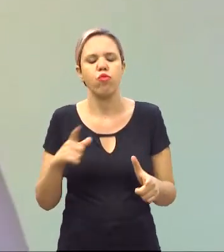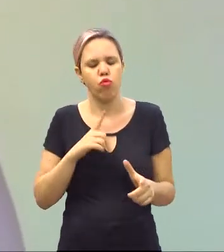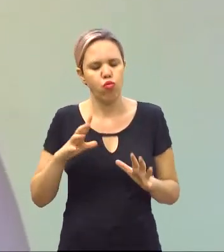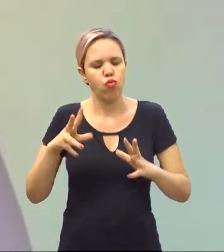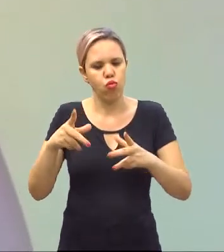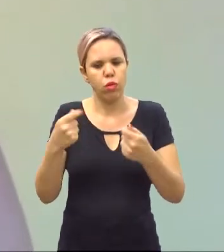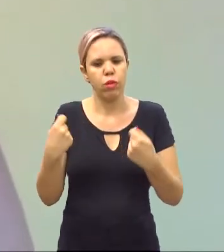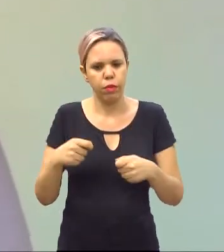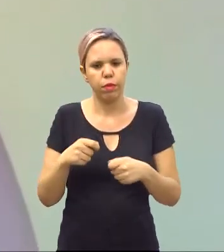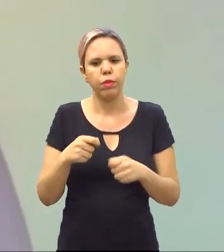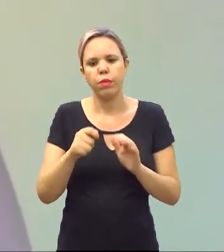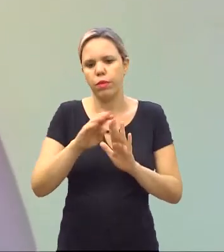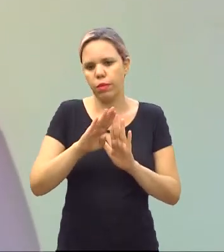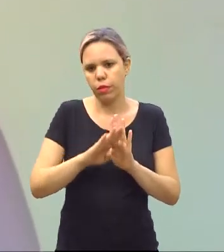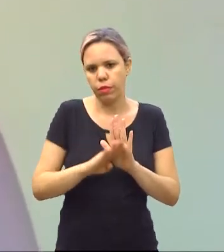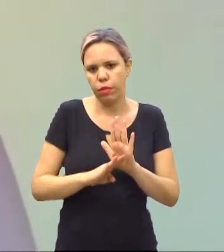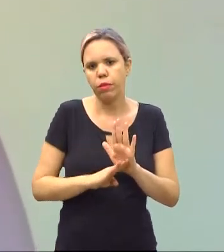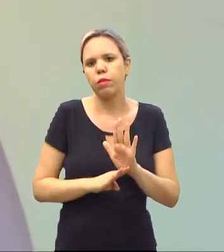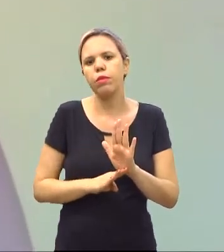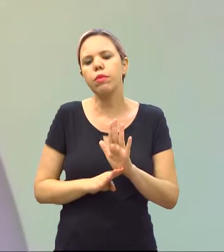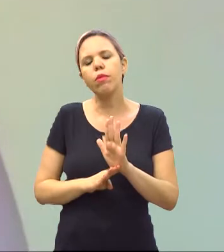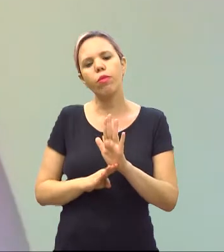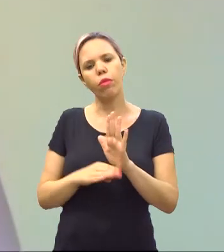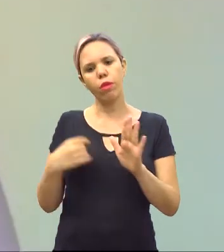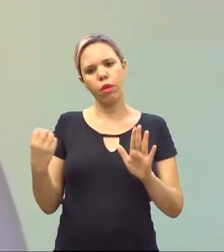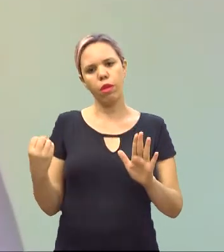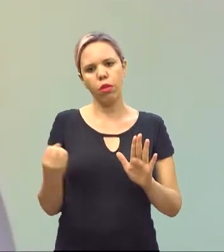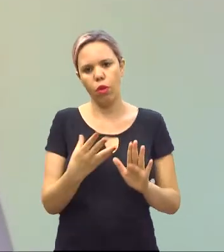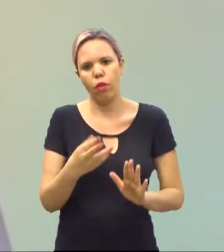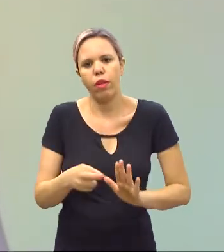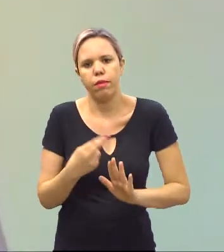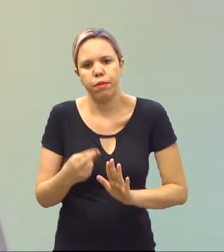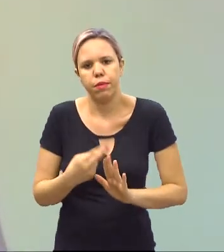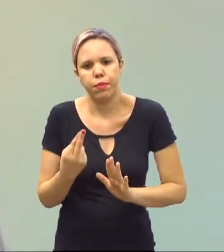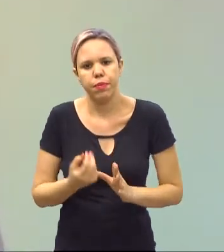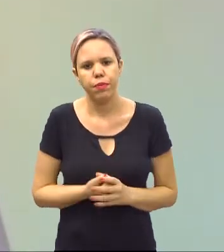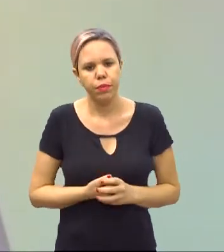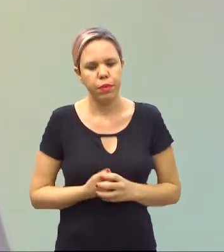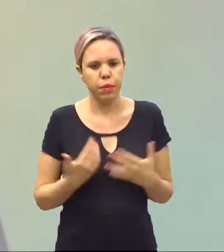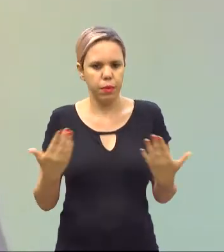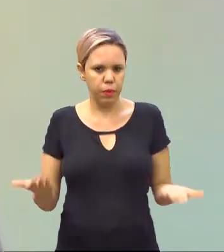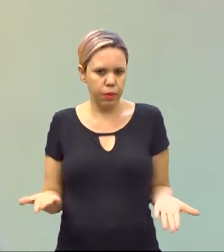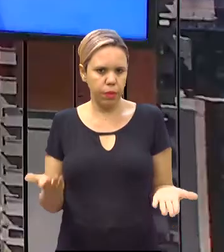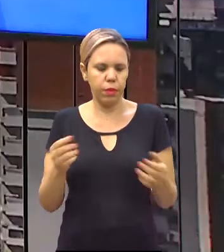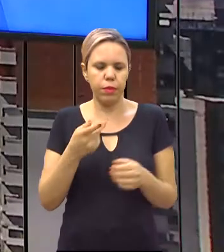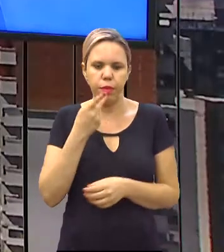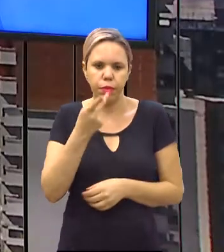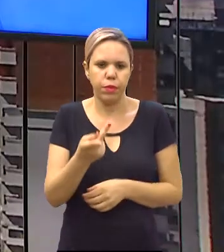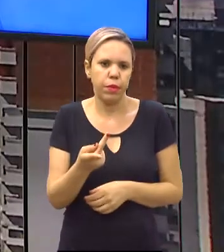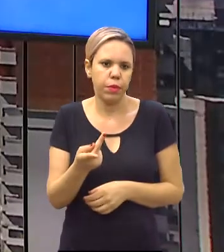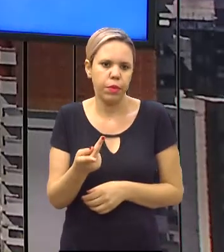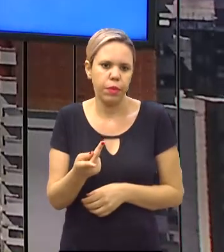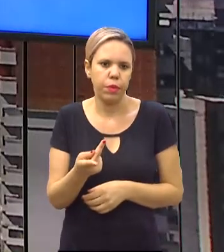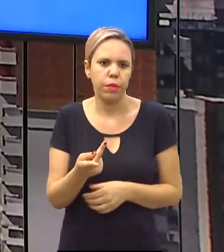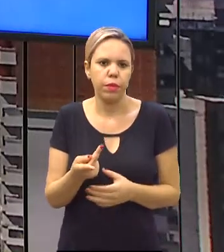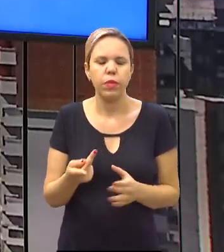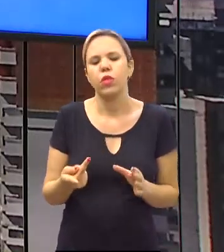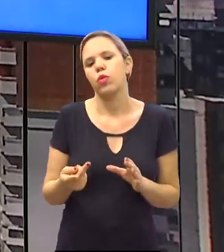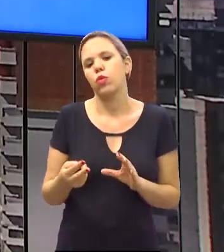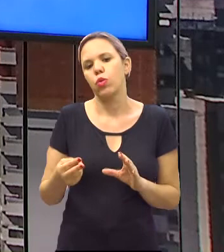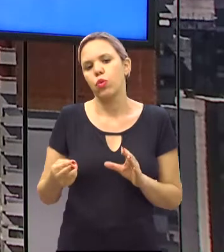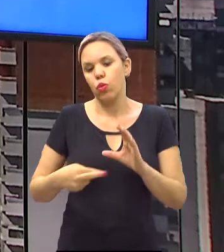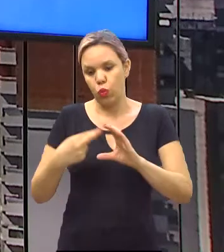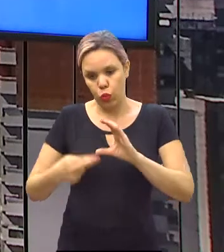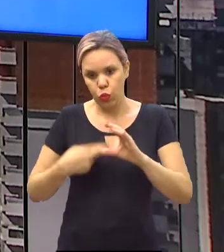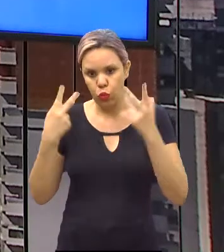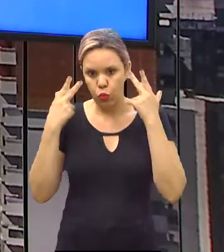isso está descrito, inclusive nessa nova resolução. Quando a gente fala nesse resíduo